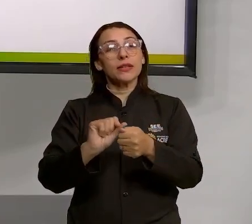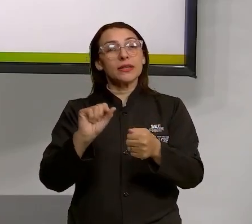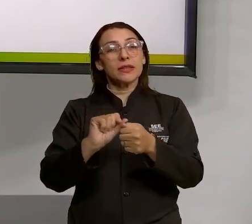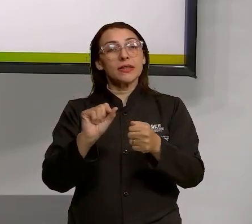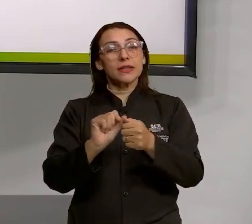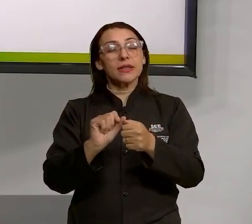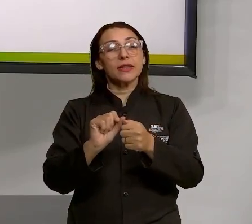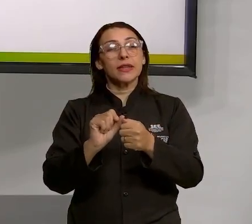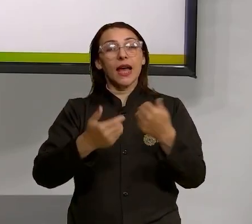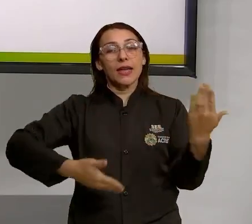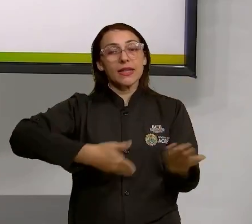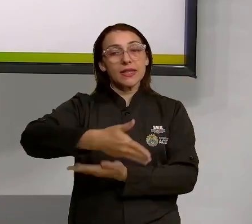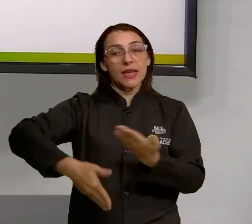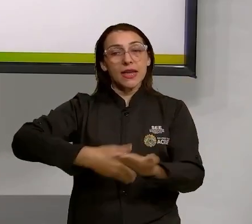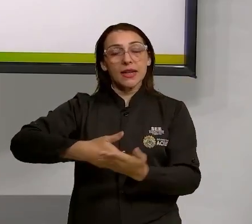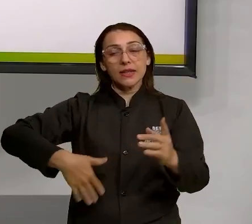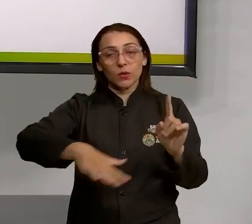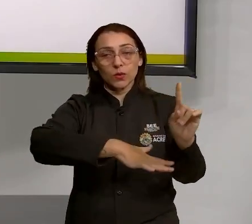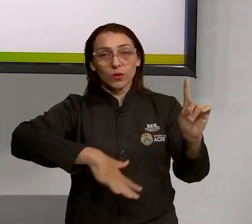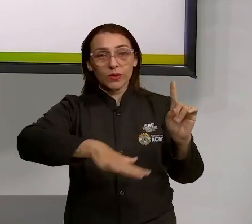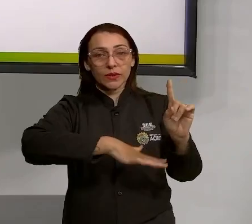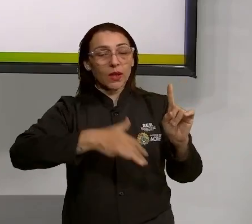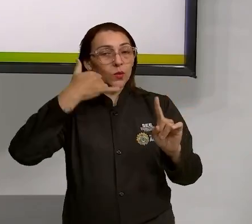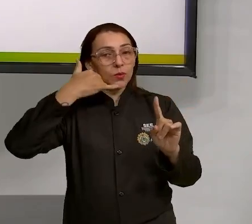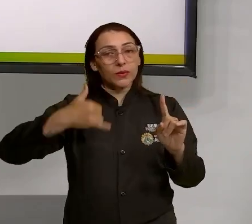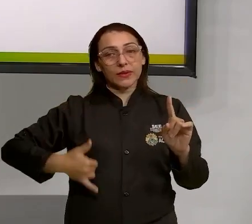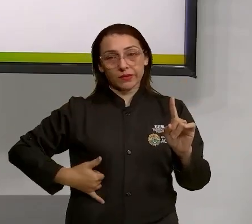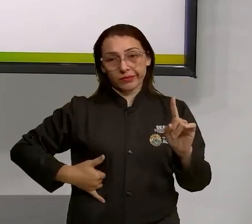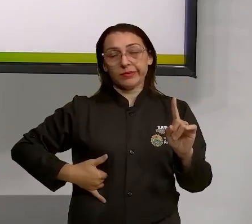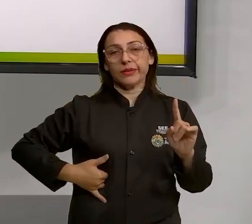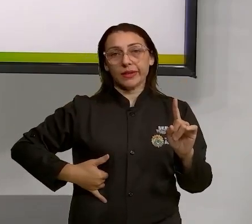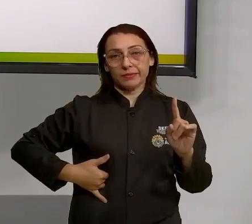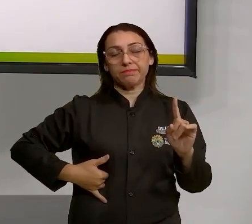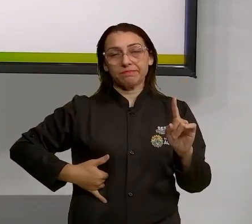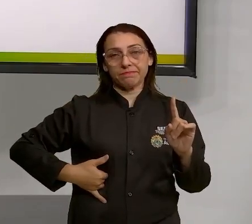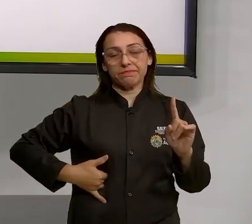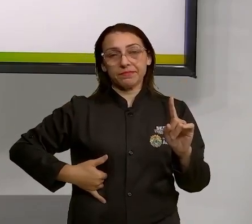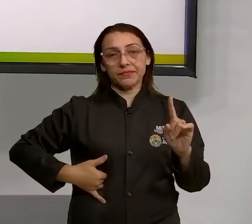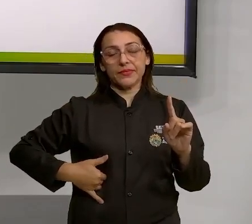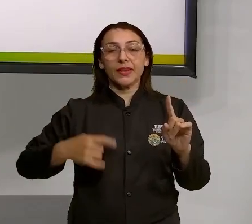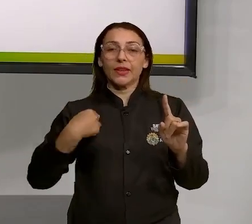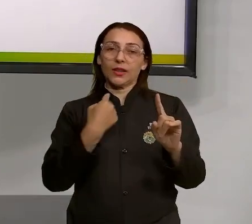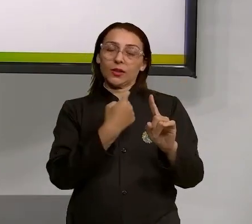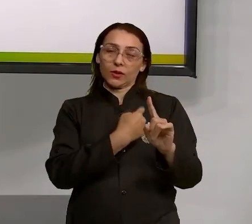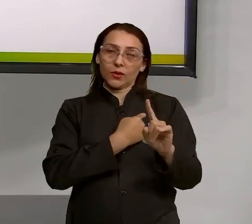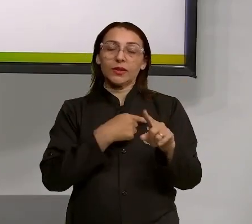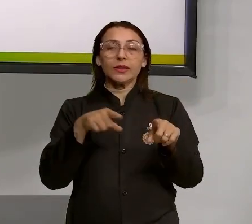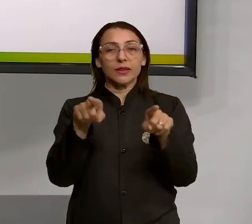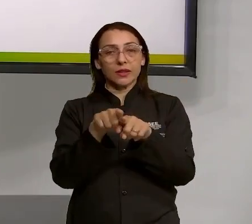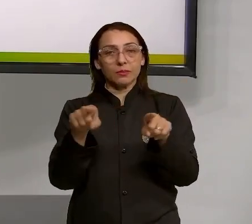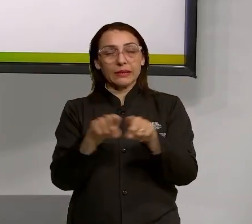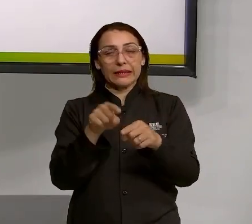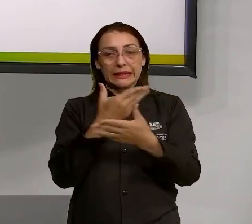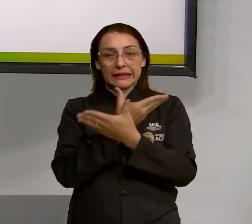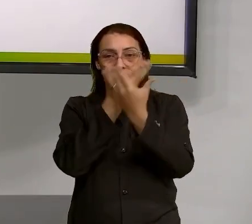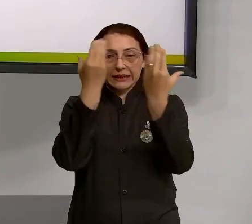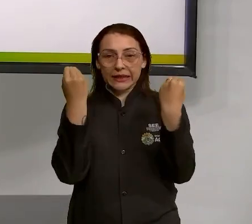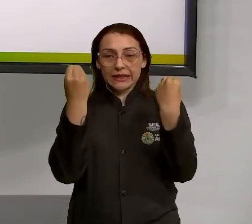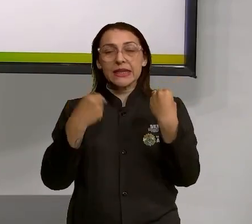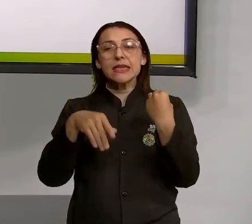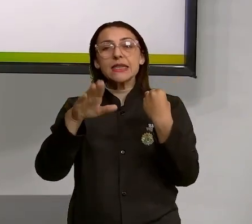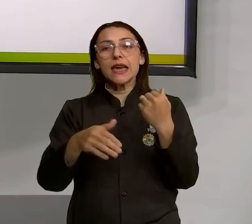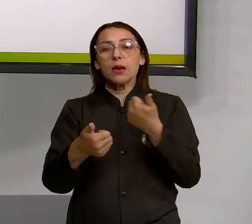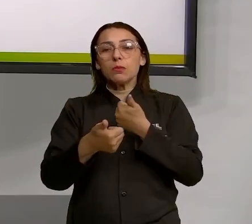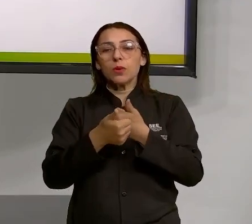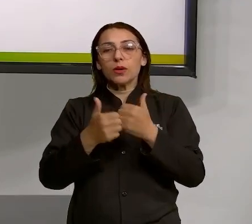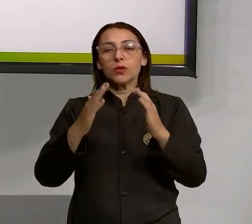a interação social através do aparelho celular e a gente muitas vezes esquece quem